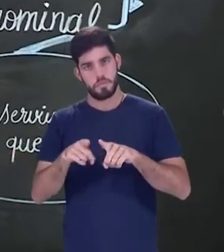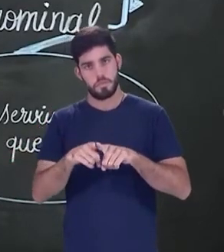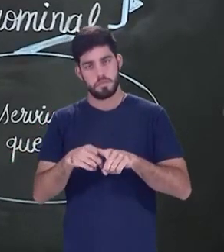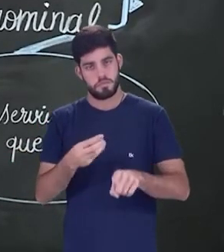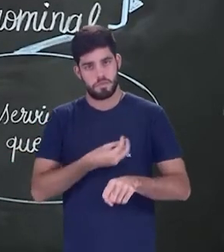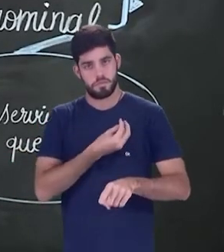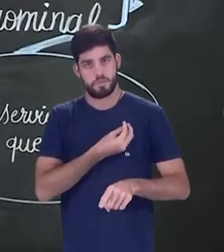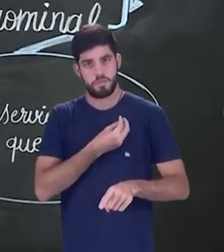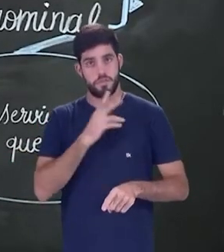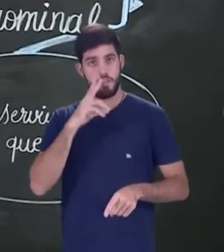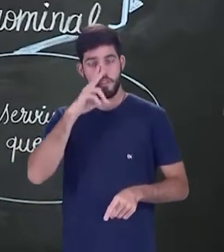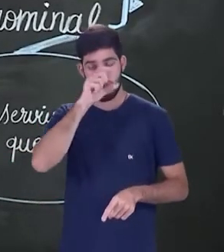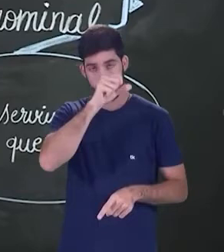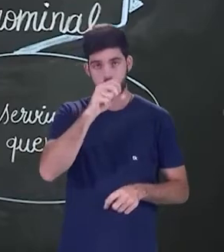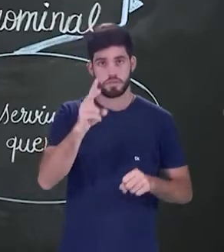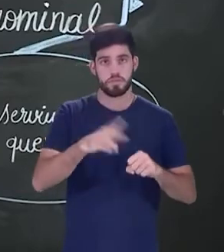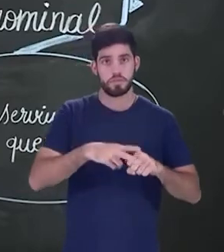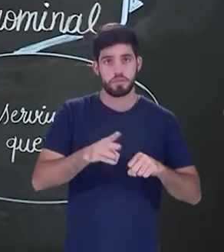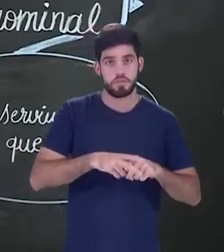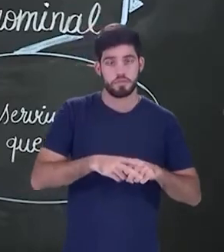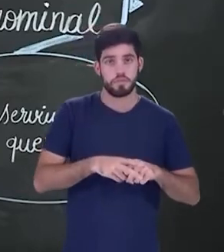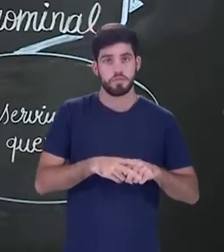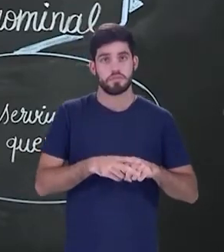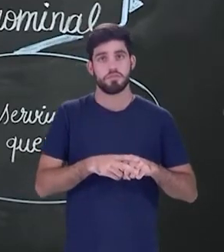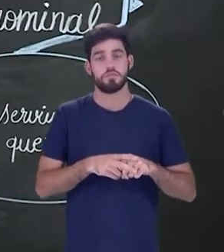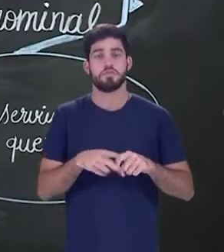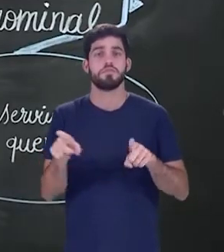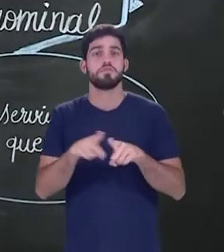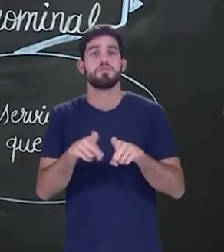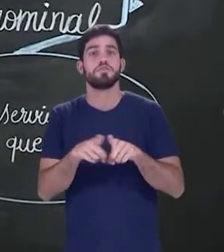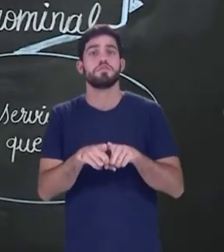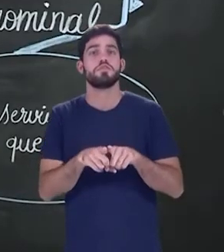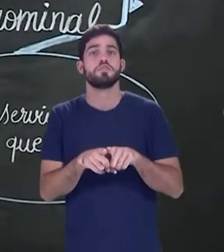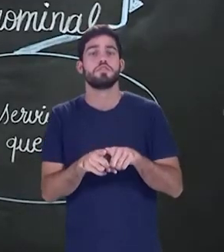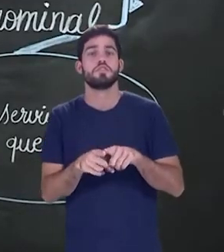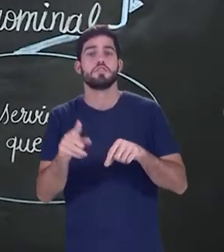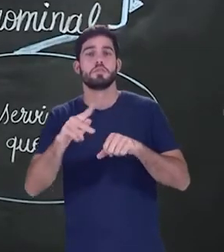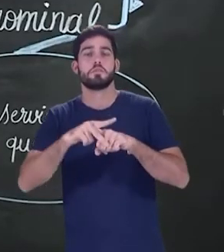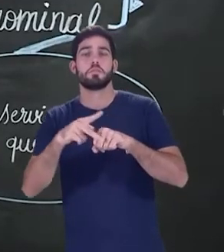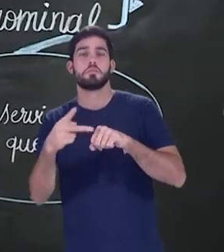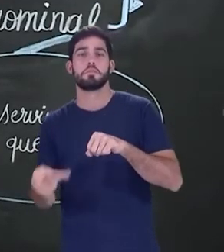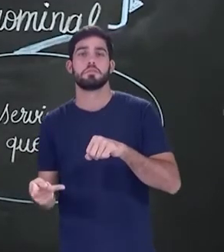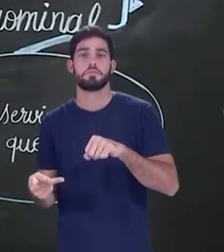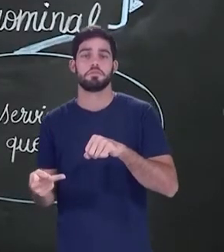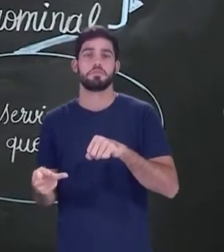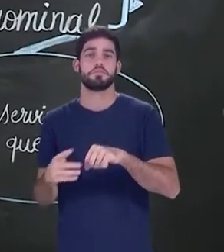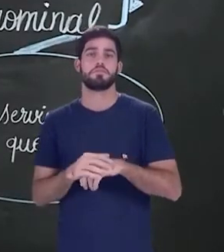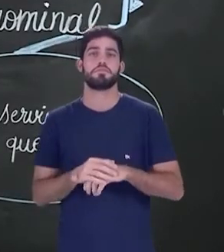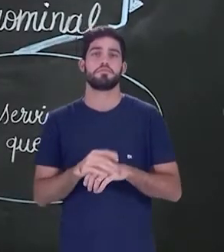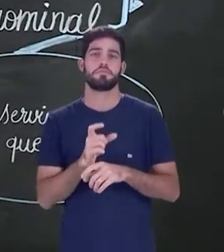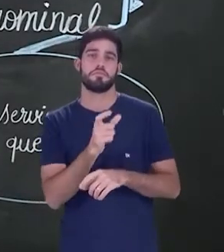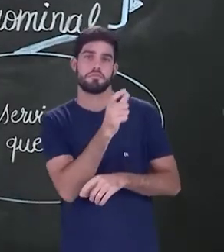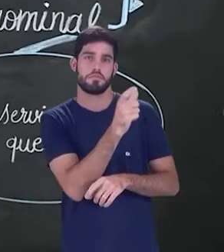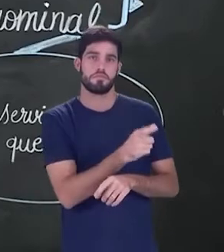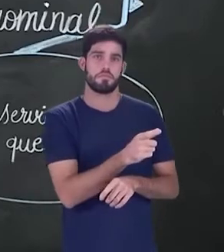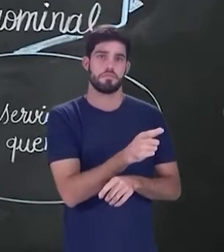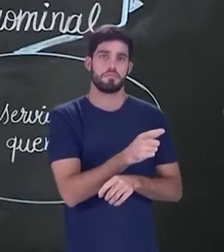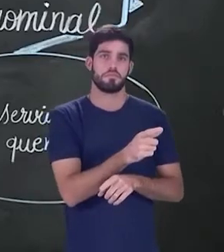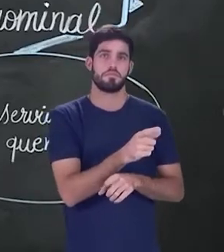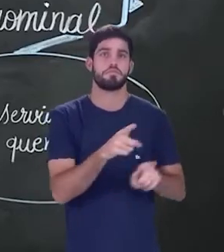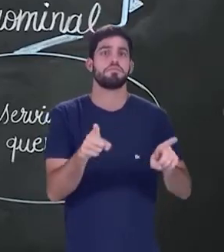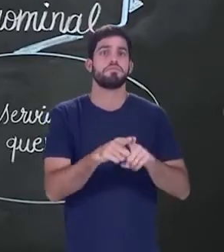verbo importante para a construção do predicado, um elemento chamado predicativo, que caracteriza algo sobre o sujeito ou sobre